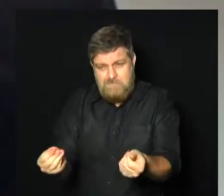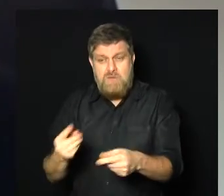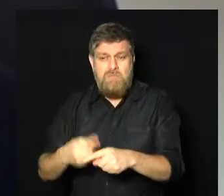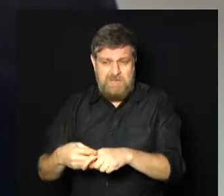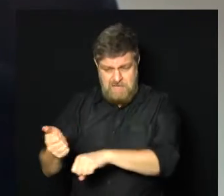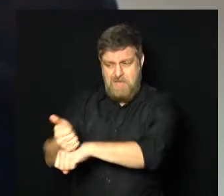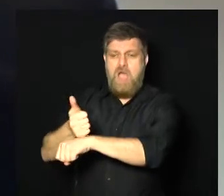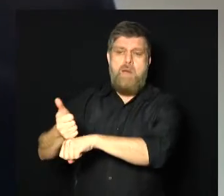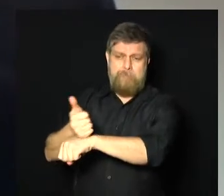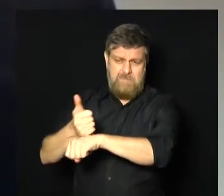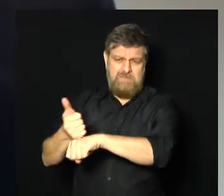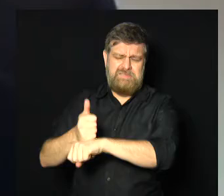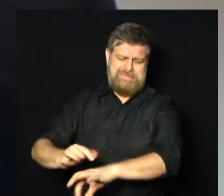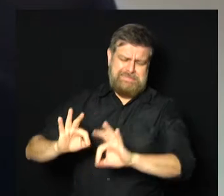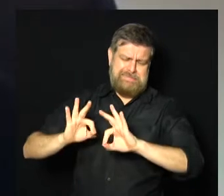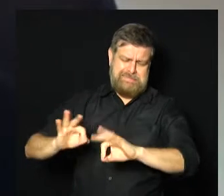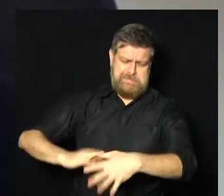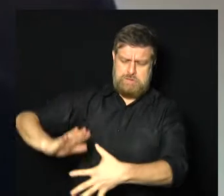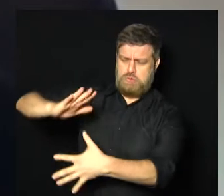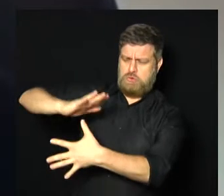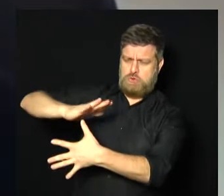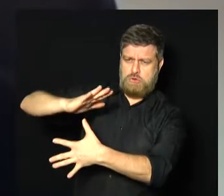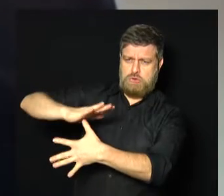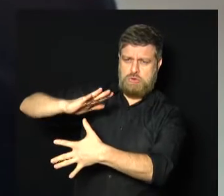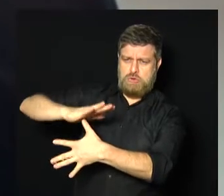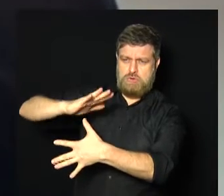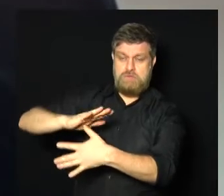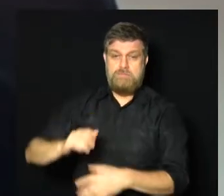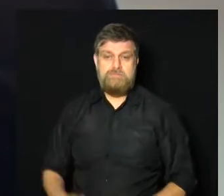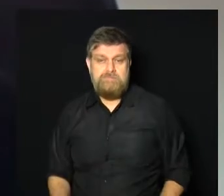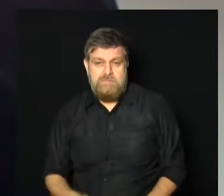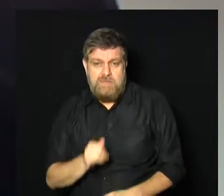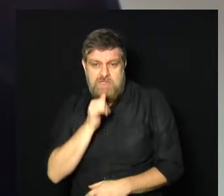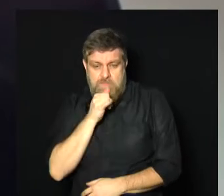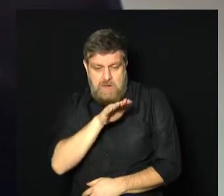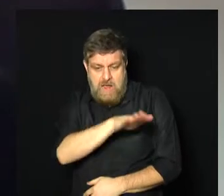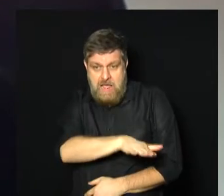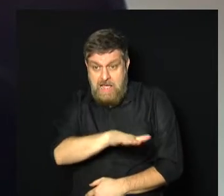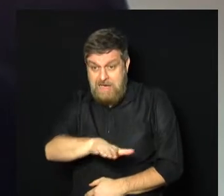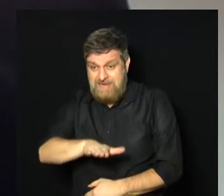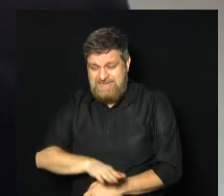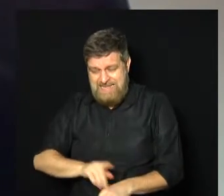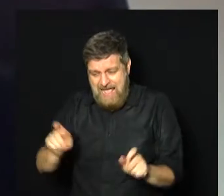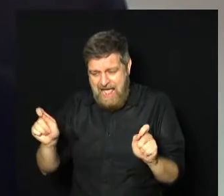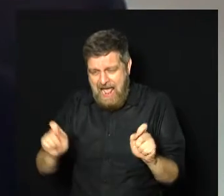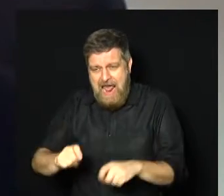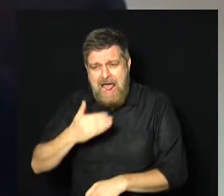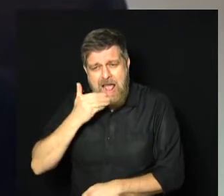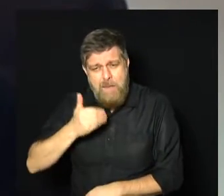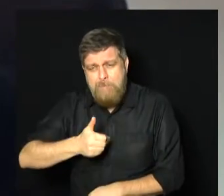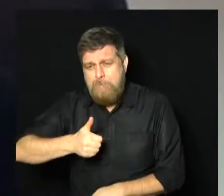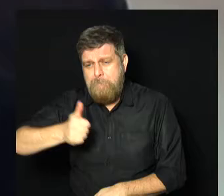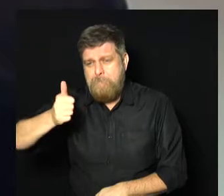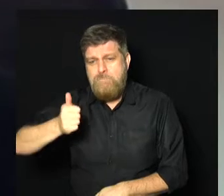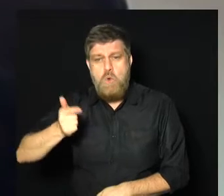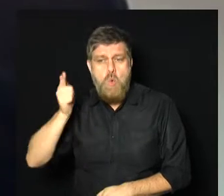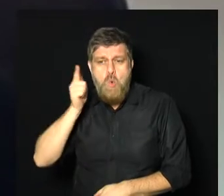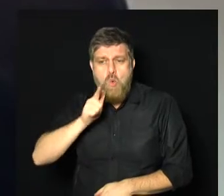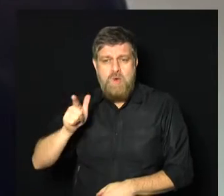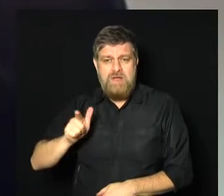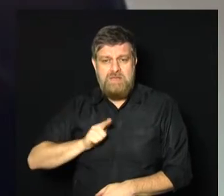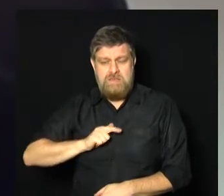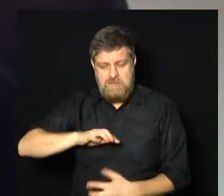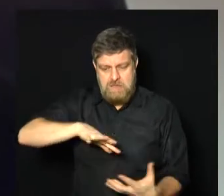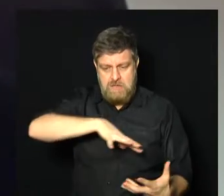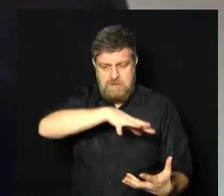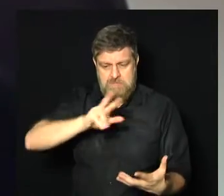das profissionais, uma criança, ela tem melhores condições de estar nesse mundo